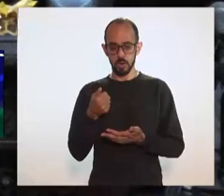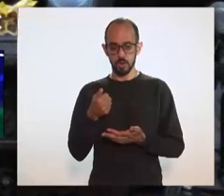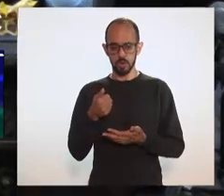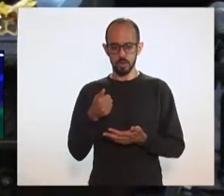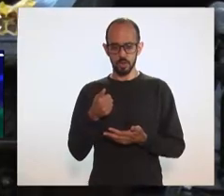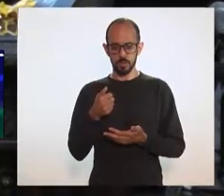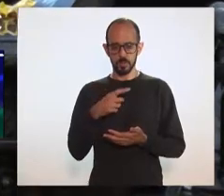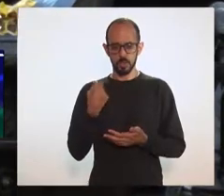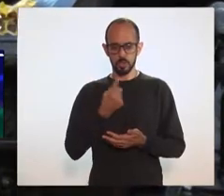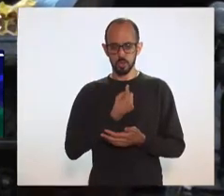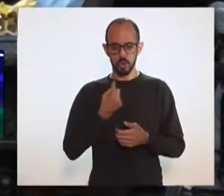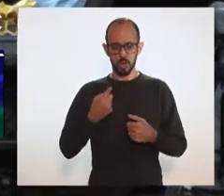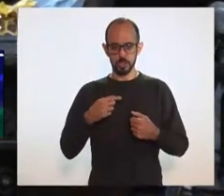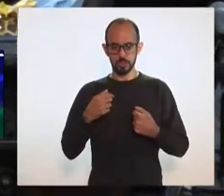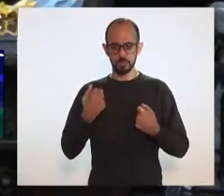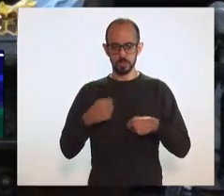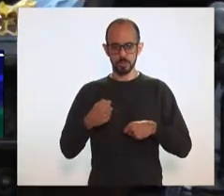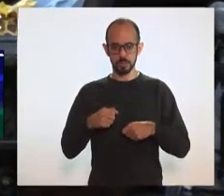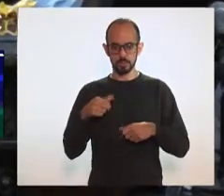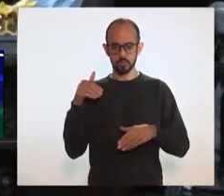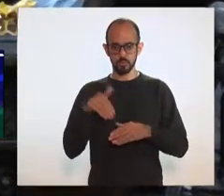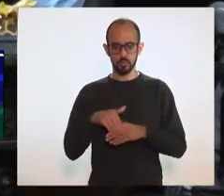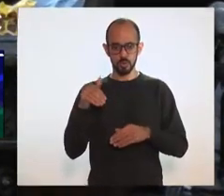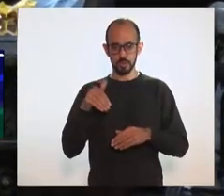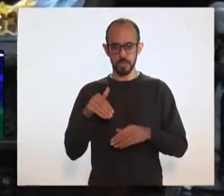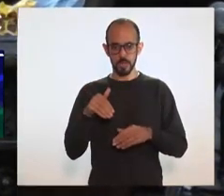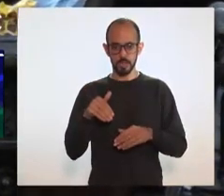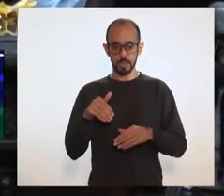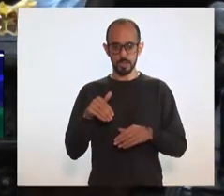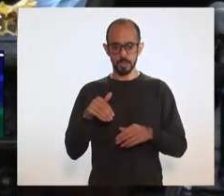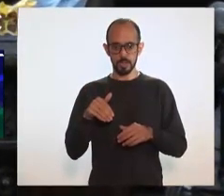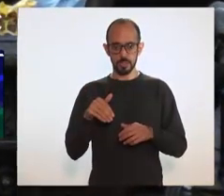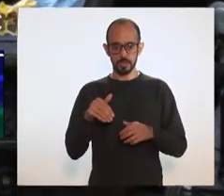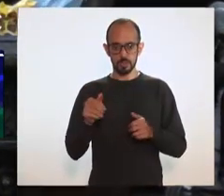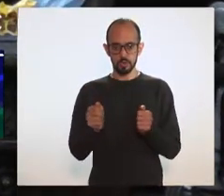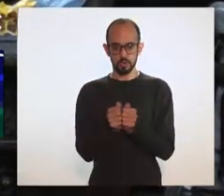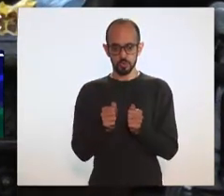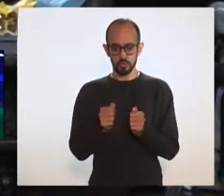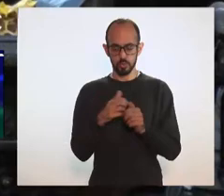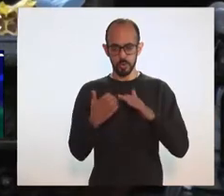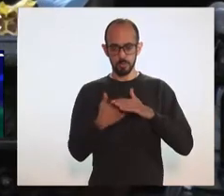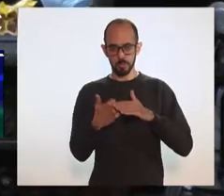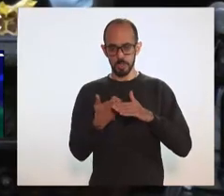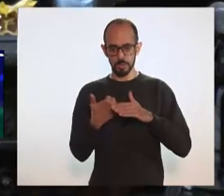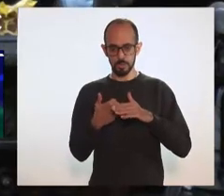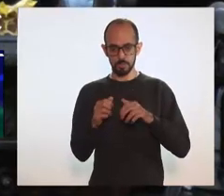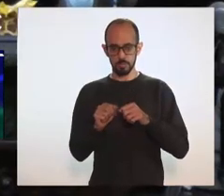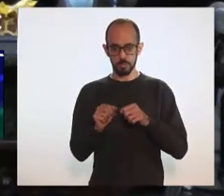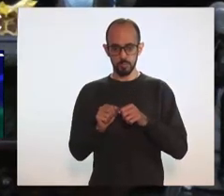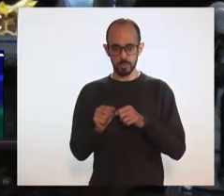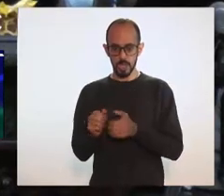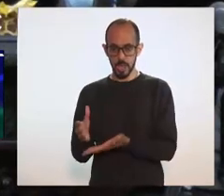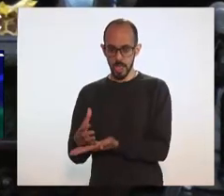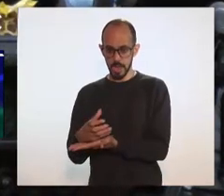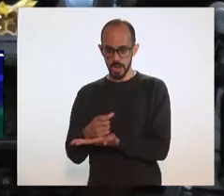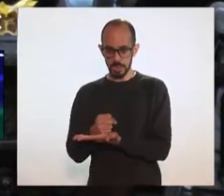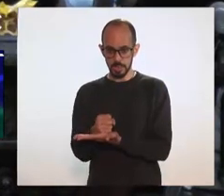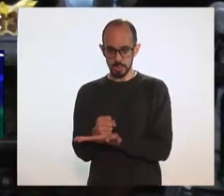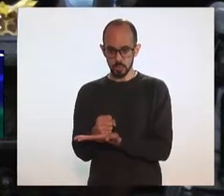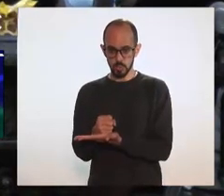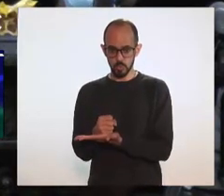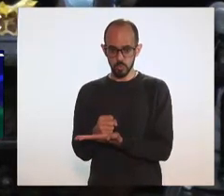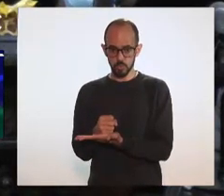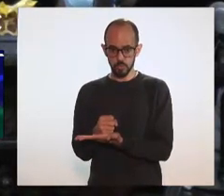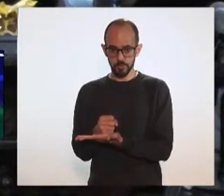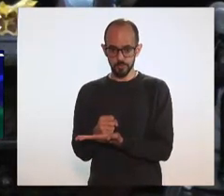a gente possa voltar a moer, trazer empresas, trazer arrecadação. Só para não fechar a questão, logicamente okay. Ganhou,